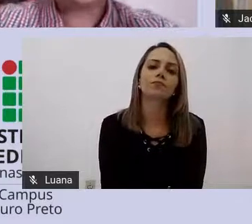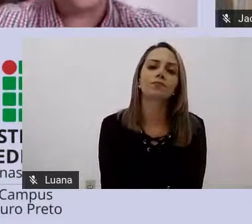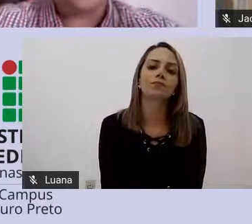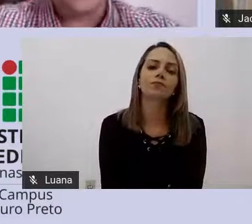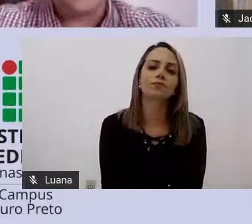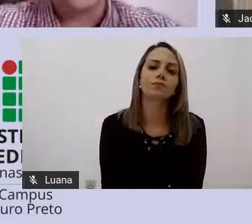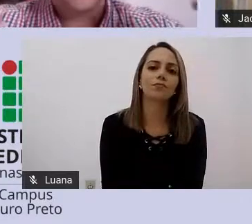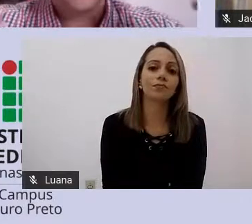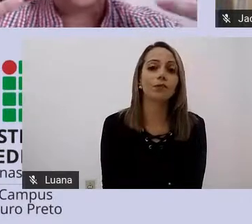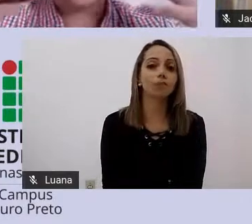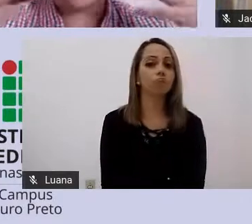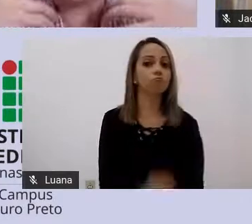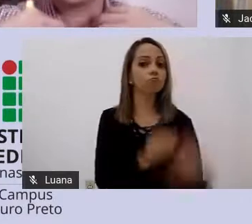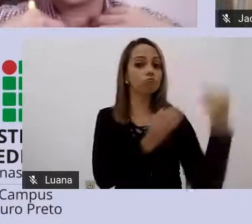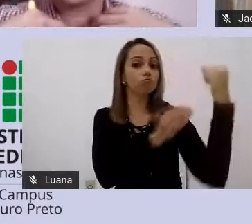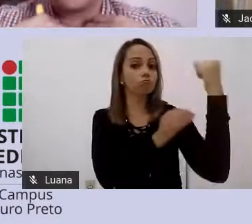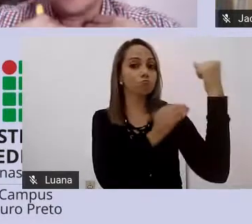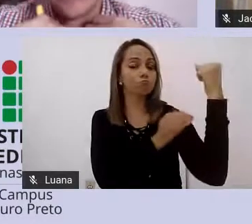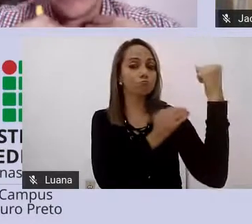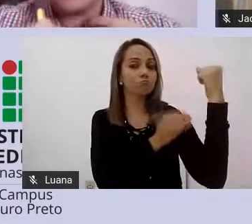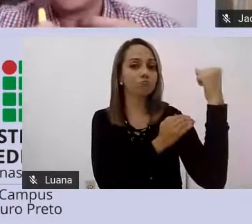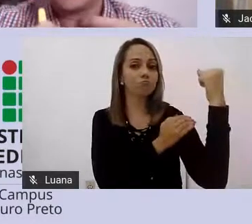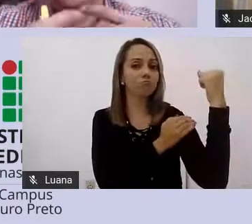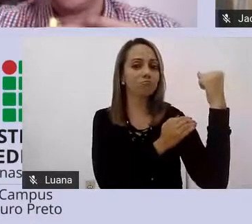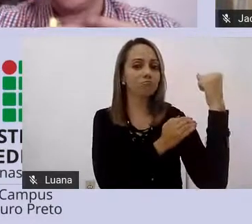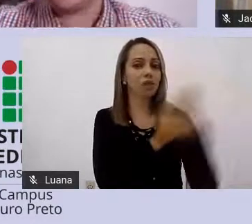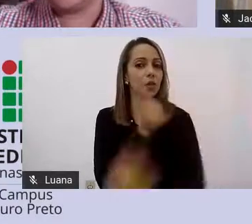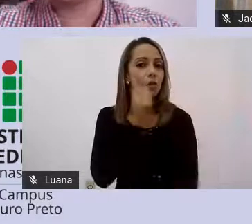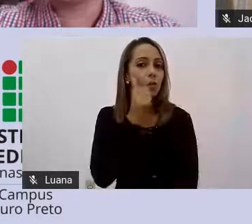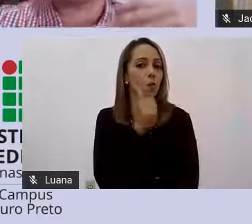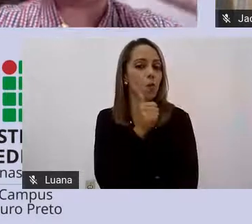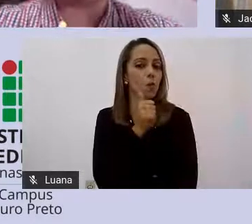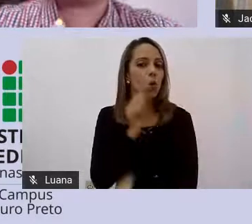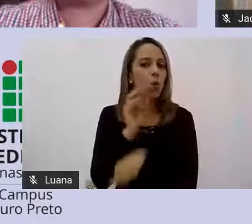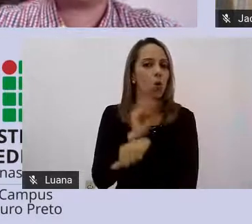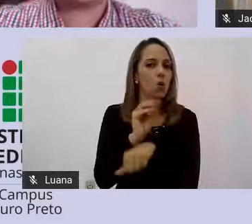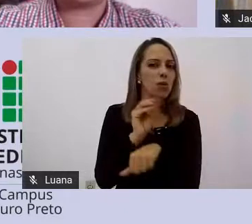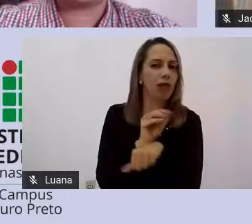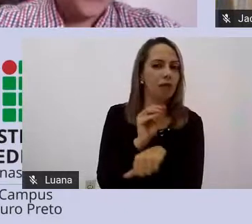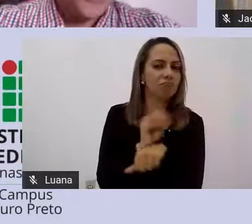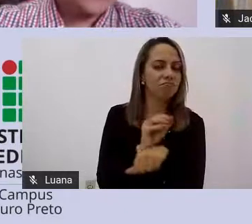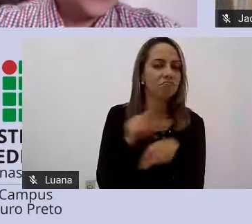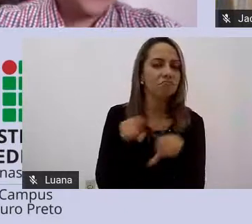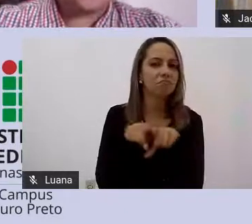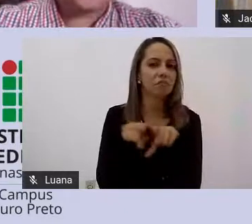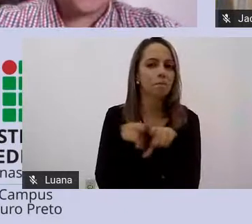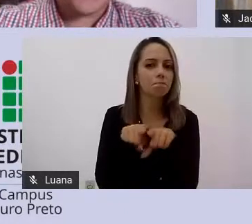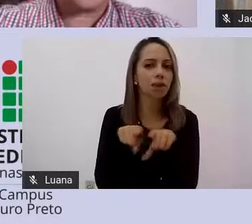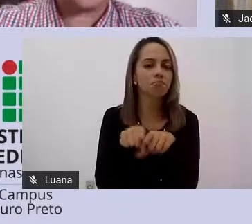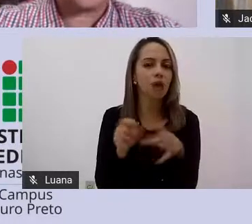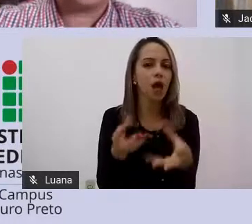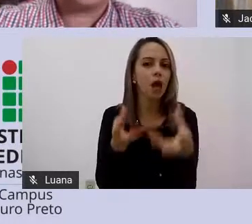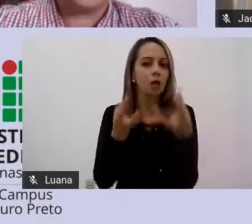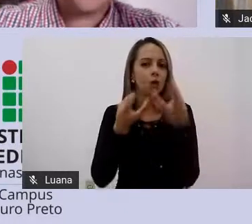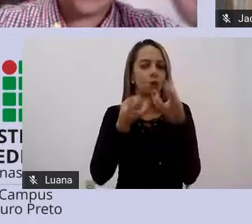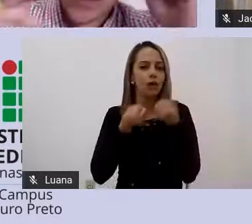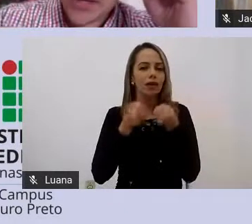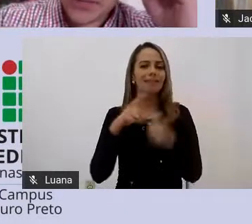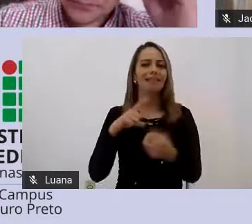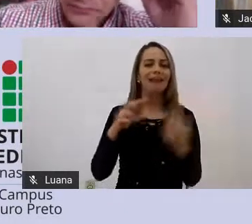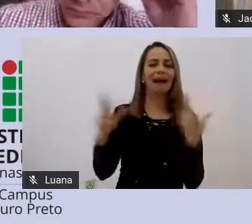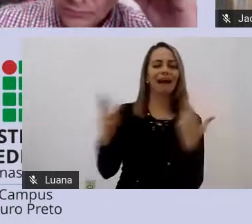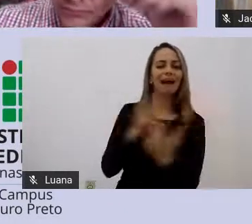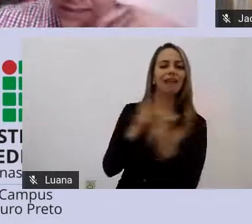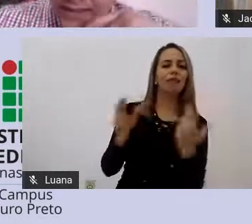figura do feminino o ato de cuidar, de acolher, e isso acaba que às vezes ainda é associado a quem cozinha, não